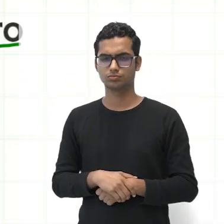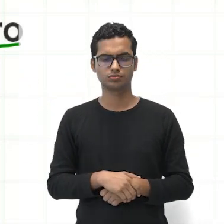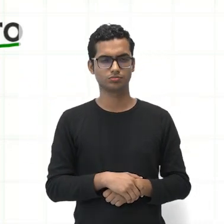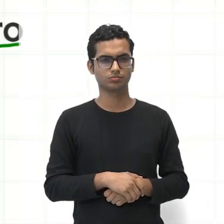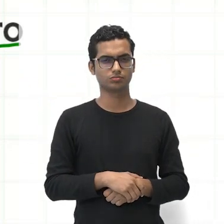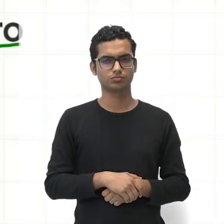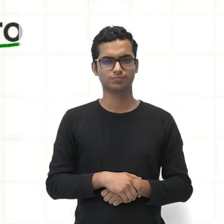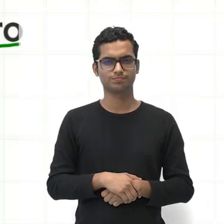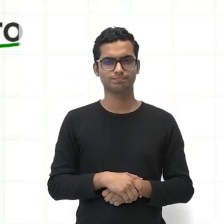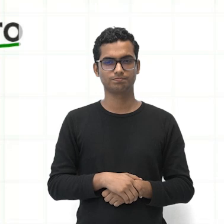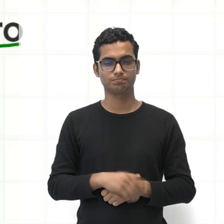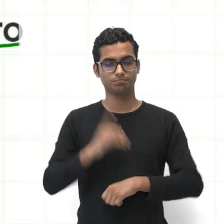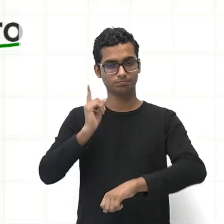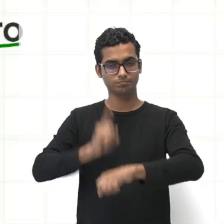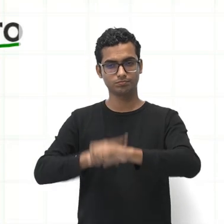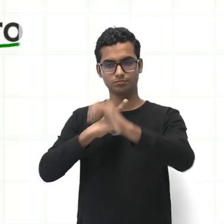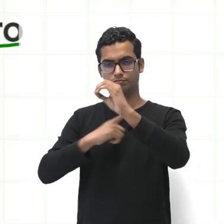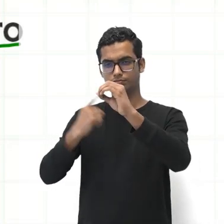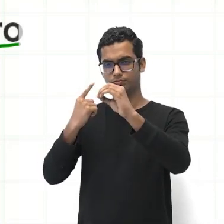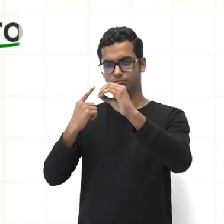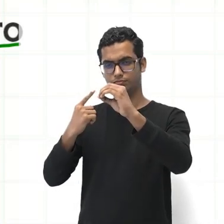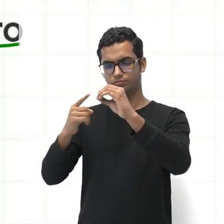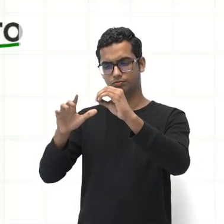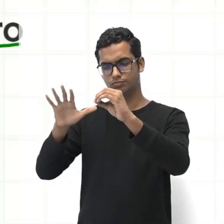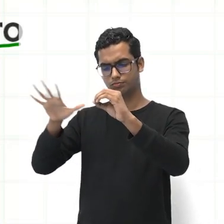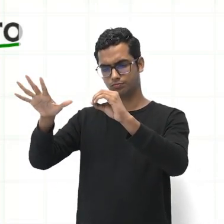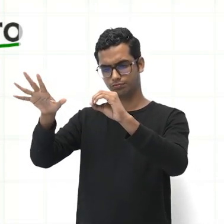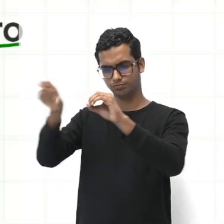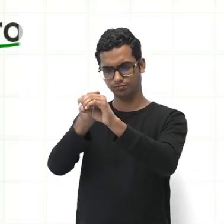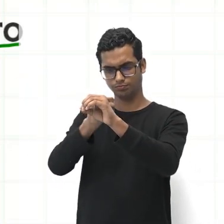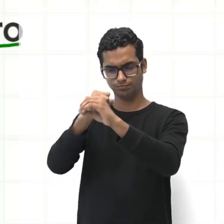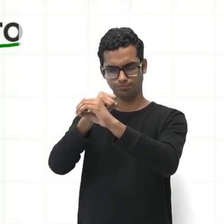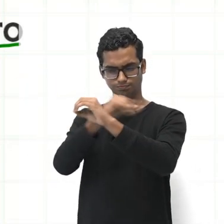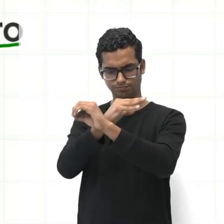retina. Quando ela chega na retina,